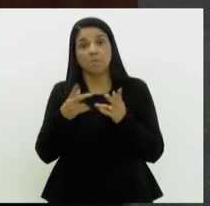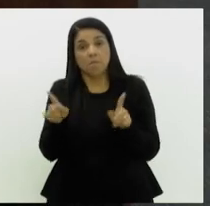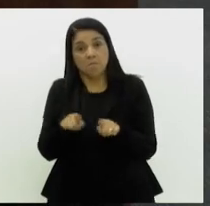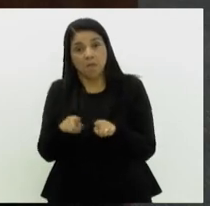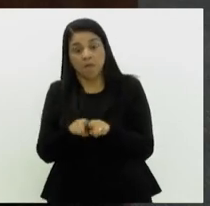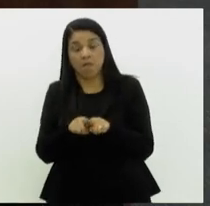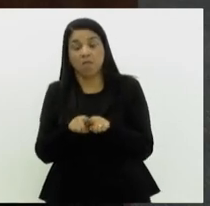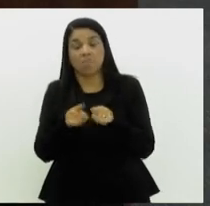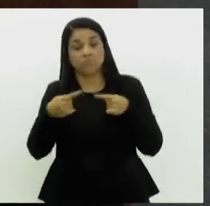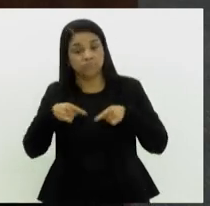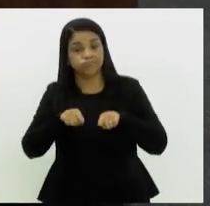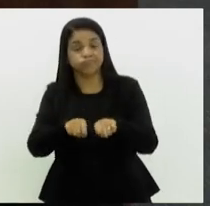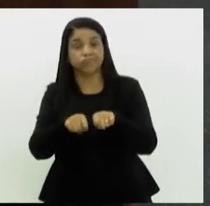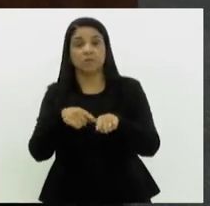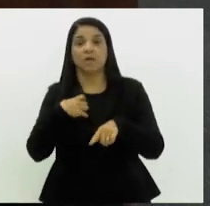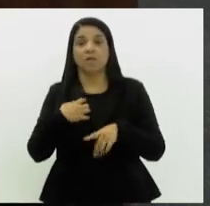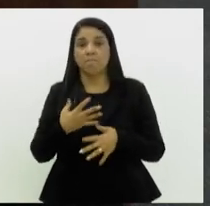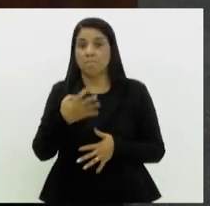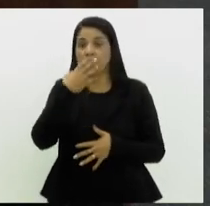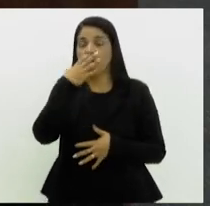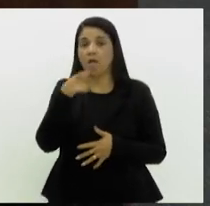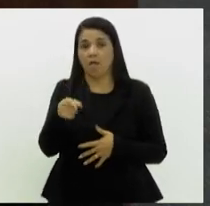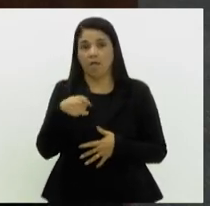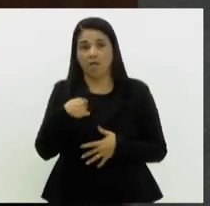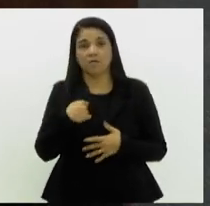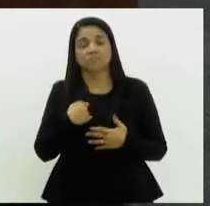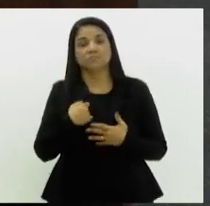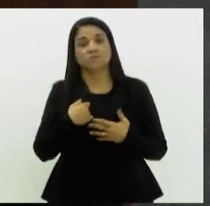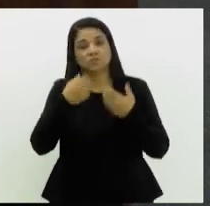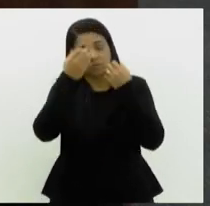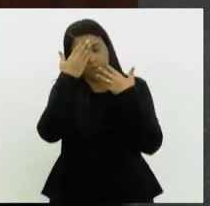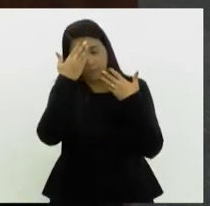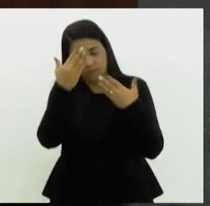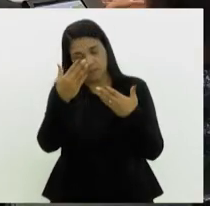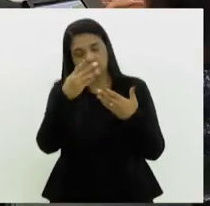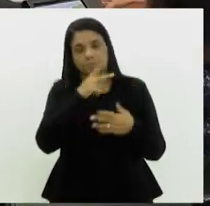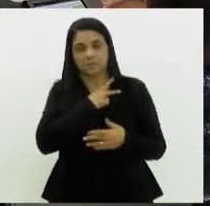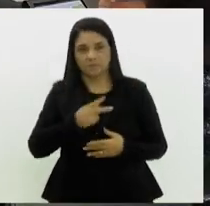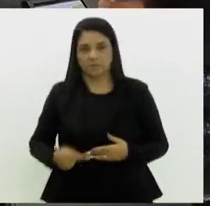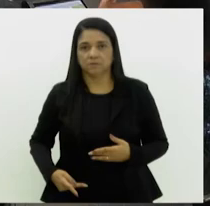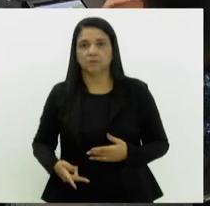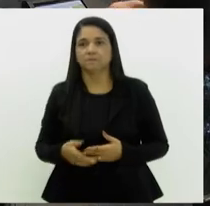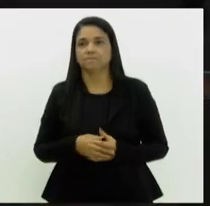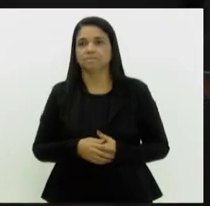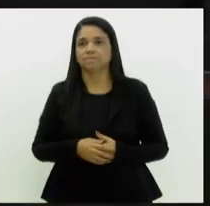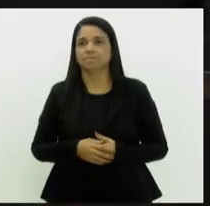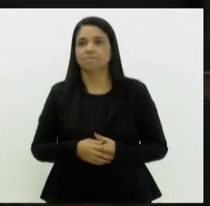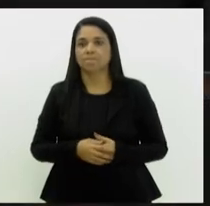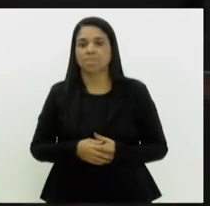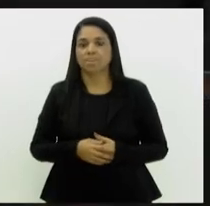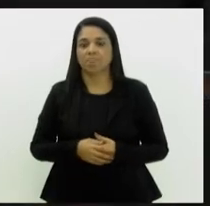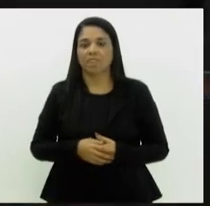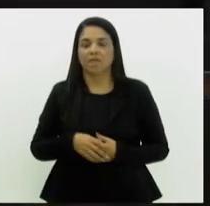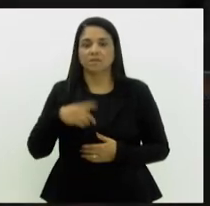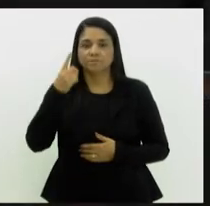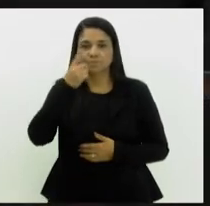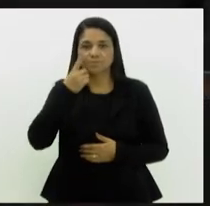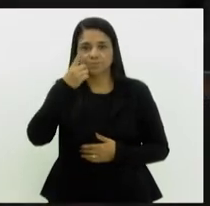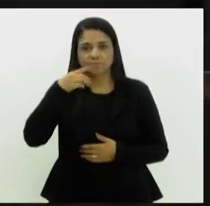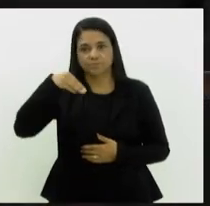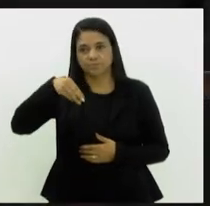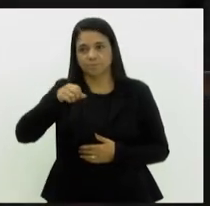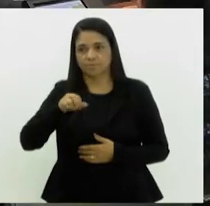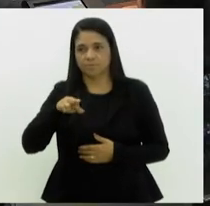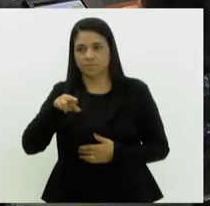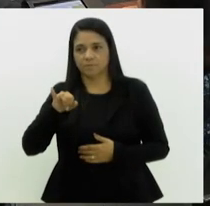das parlamentares dessa casa. É essa a pontuação, e mais uma vez, obrigada, presidenta. Deputada Marina, do MST, para